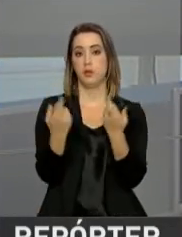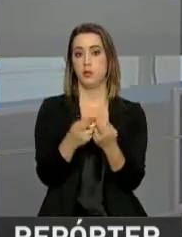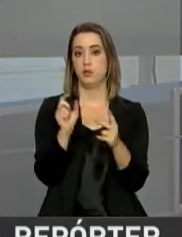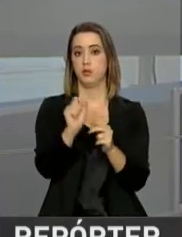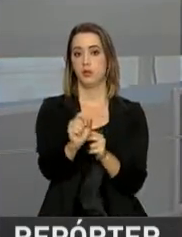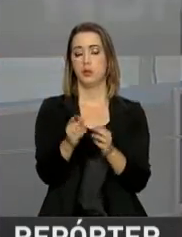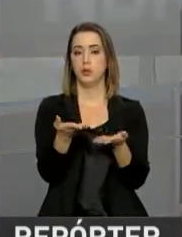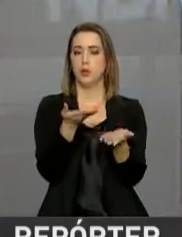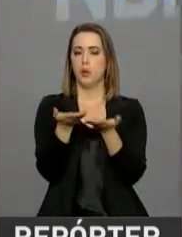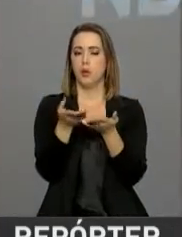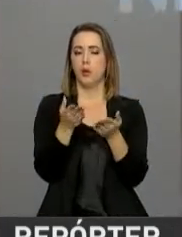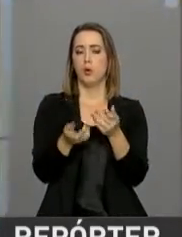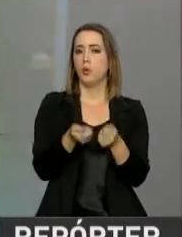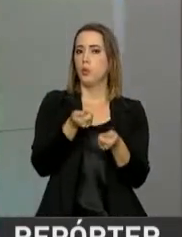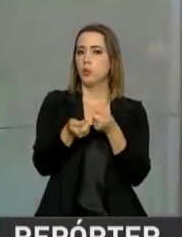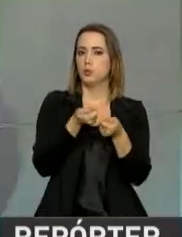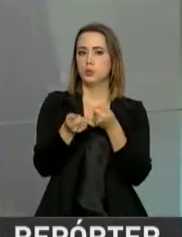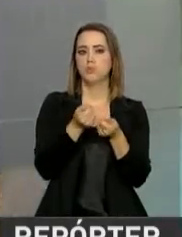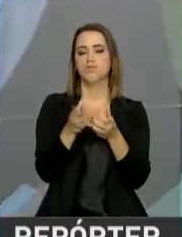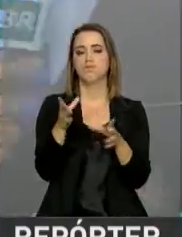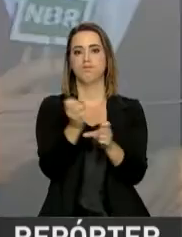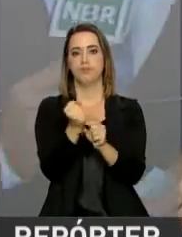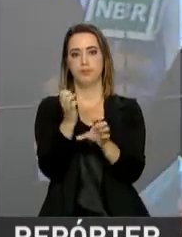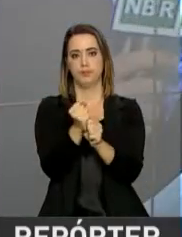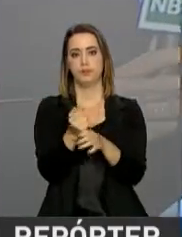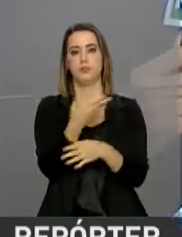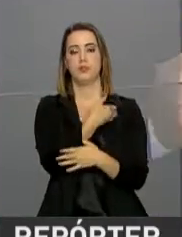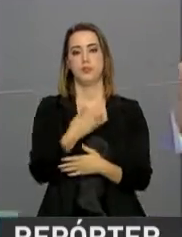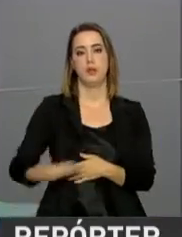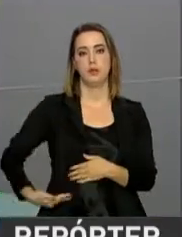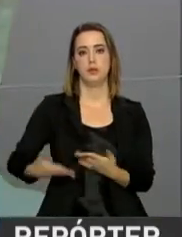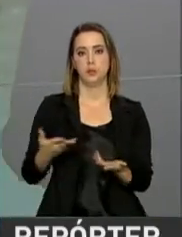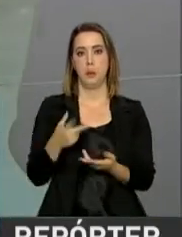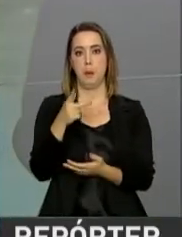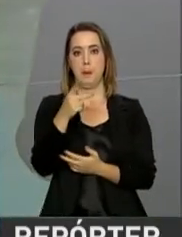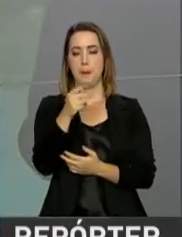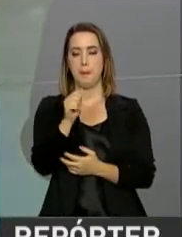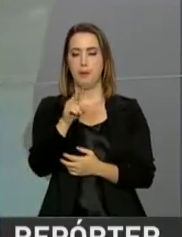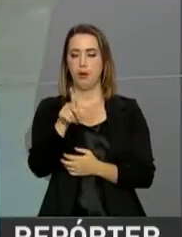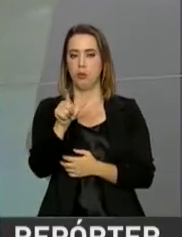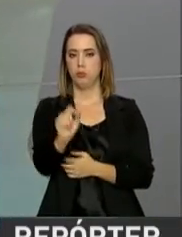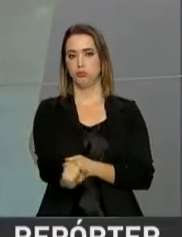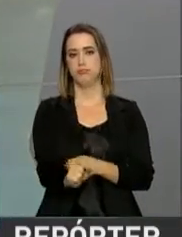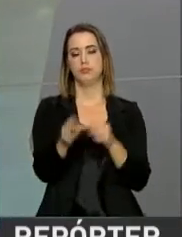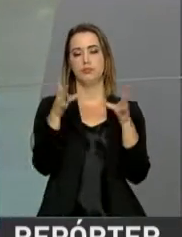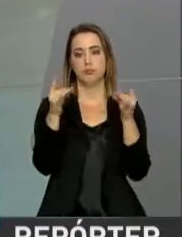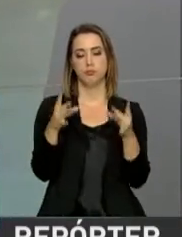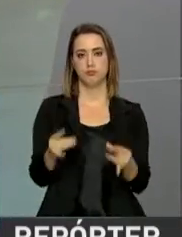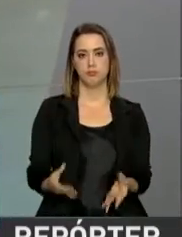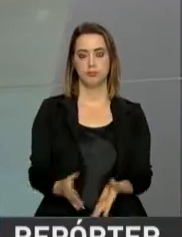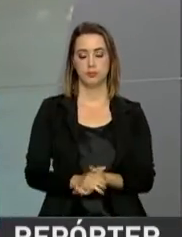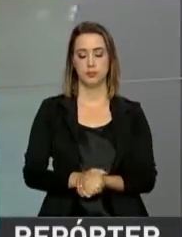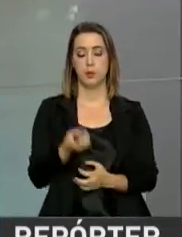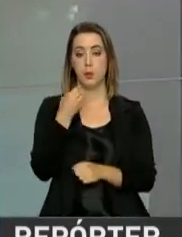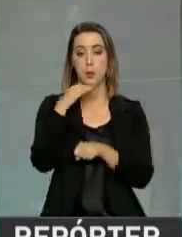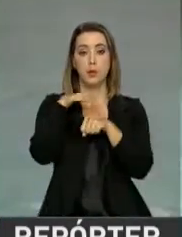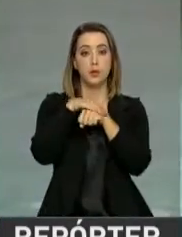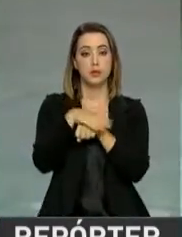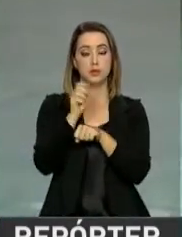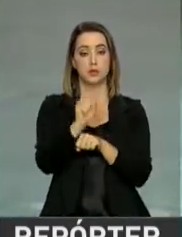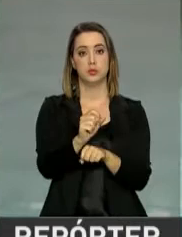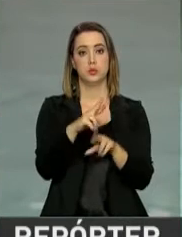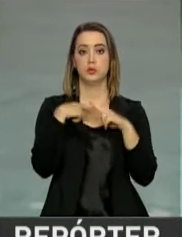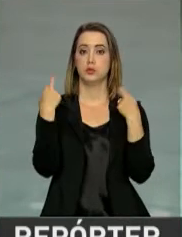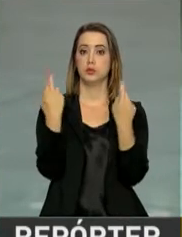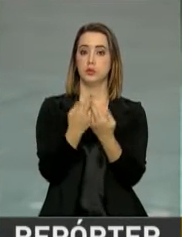contas públicas. Ao vivo, o repórter Paulo La Sálvia tem outras informações para a gente sobre esse assunto. Boa noite, Paulo. Boa noite, Zé Luiz. A reunião